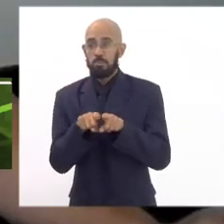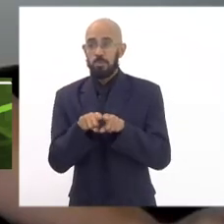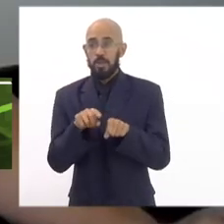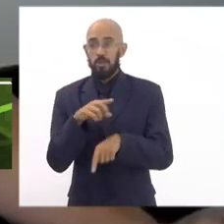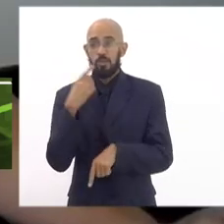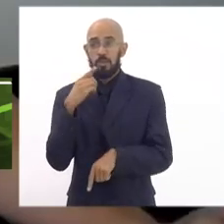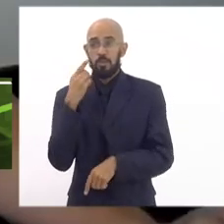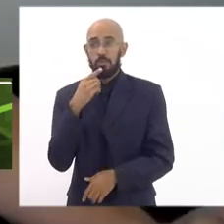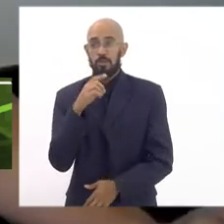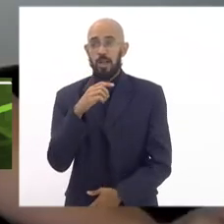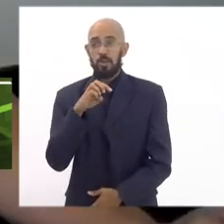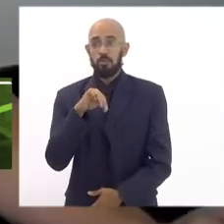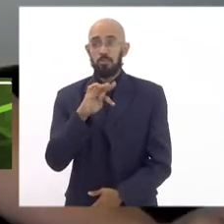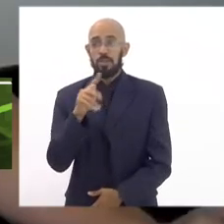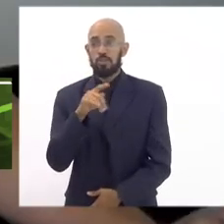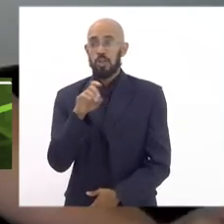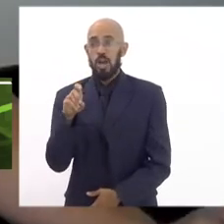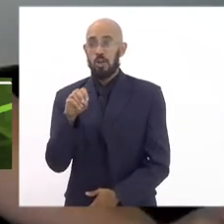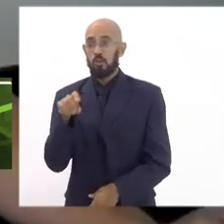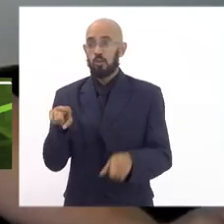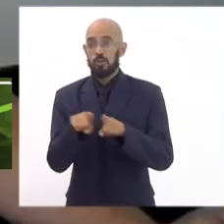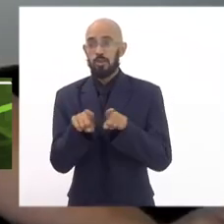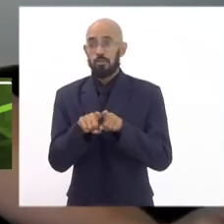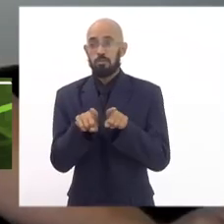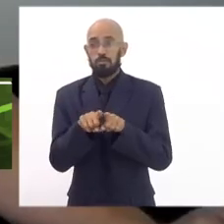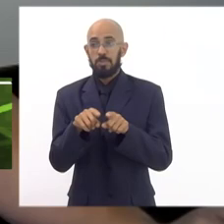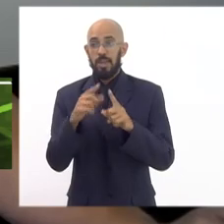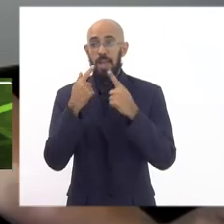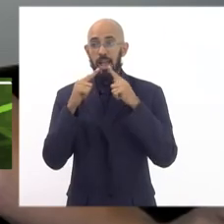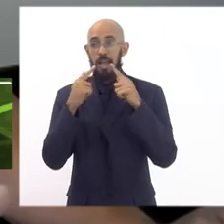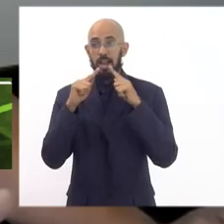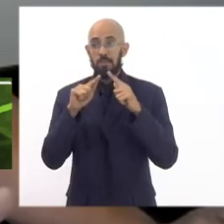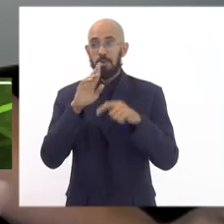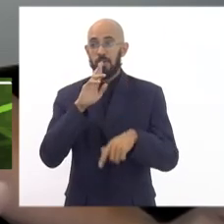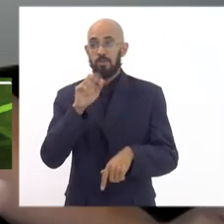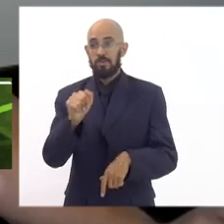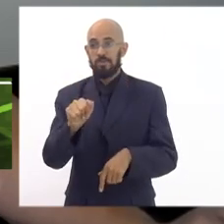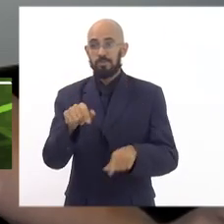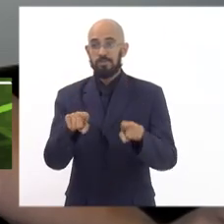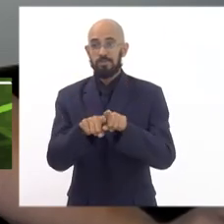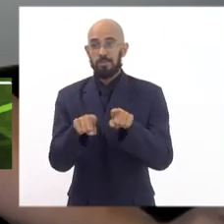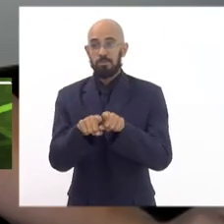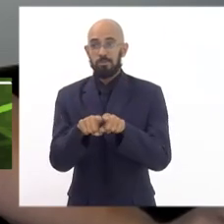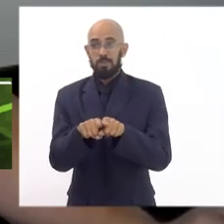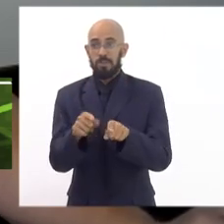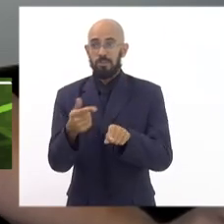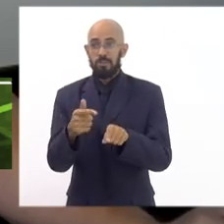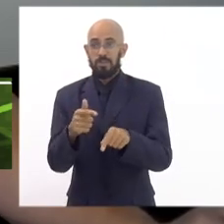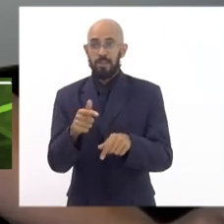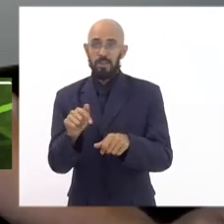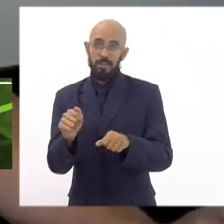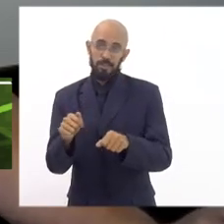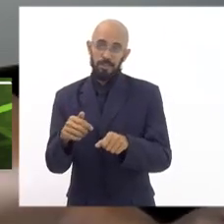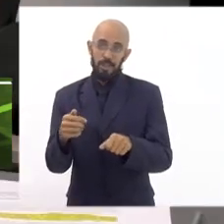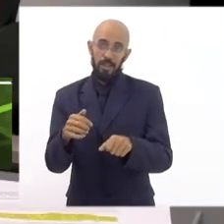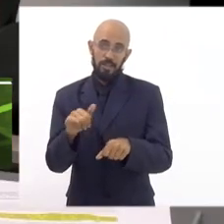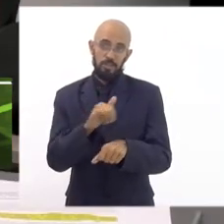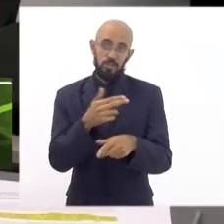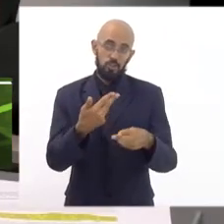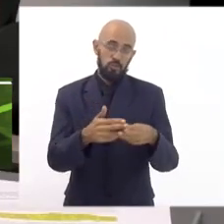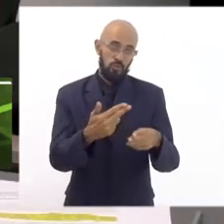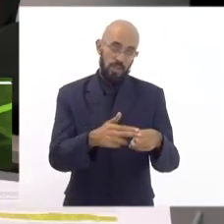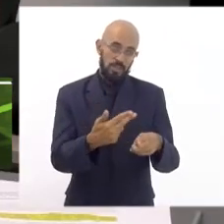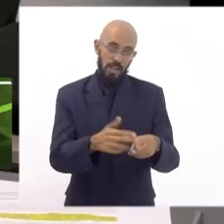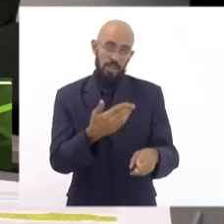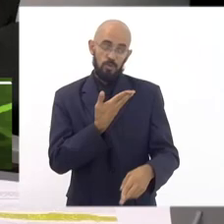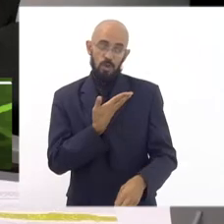anda queixoso, que o deputado Rodrigo Amorim não tem dado a devida cobertura ao colega. Isso tem estranhado muito,